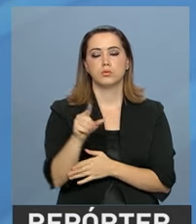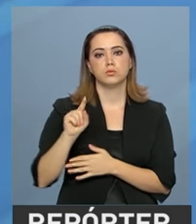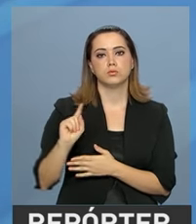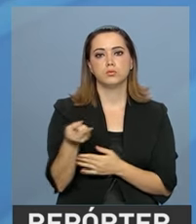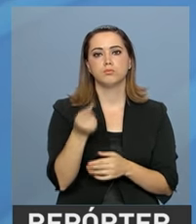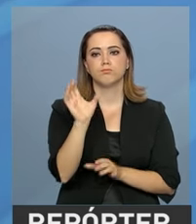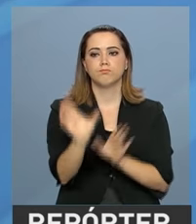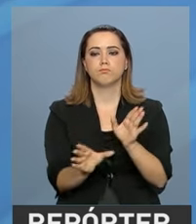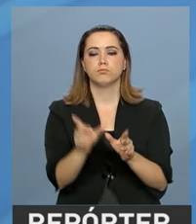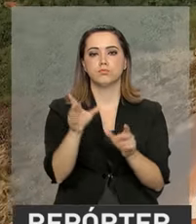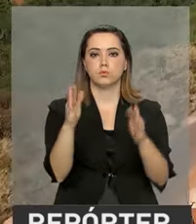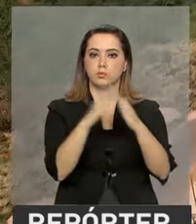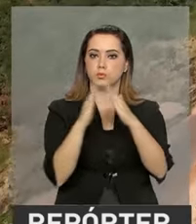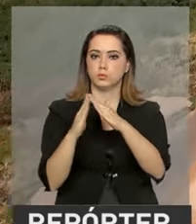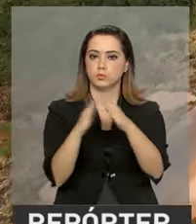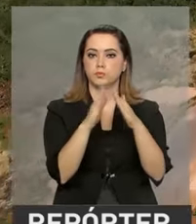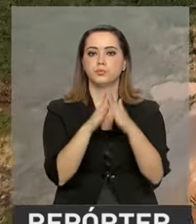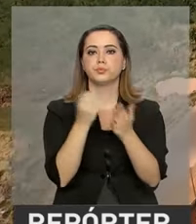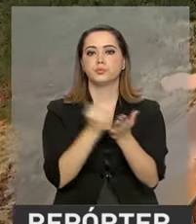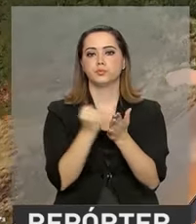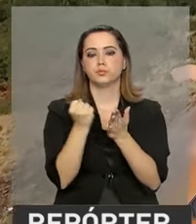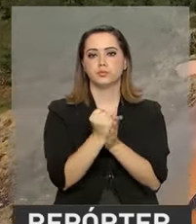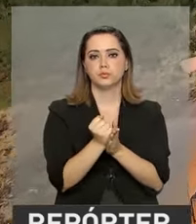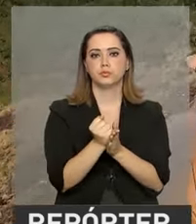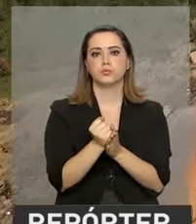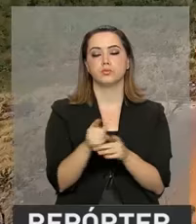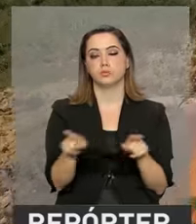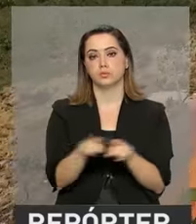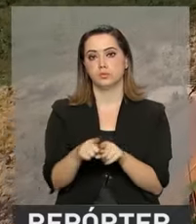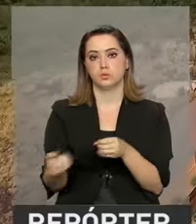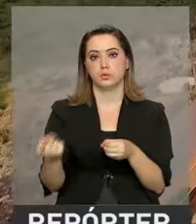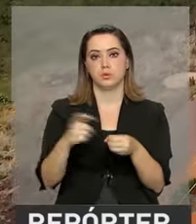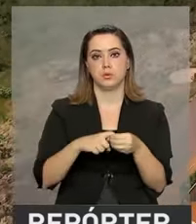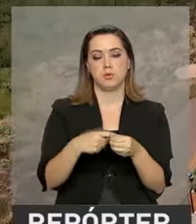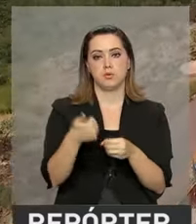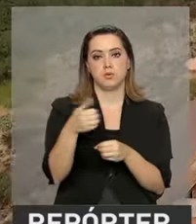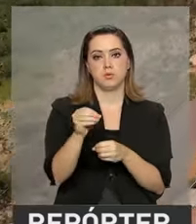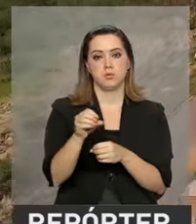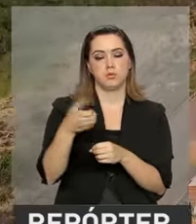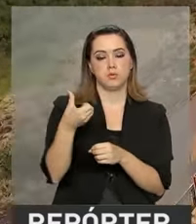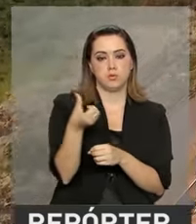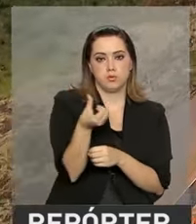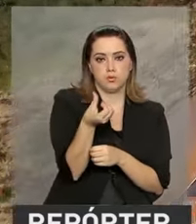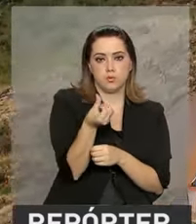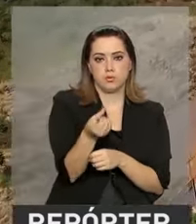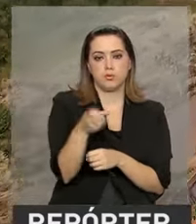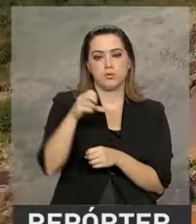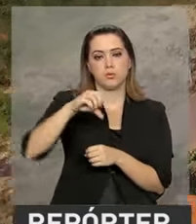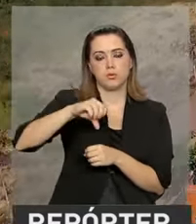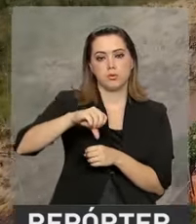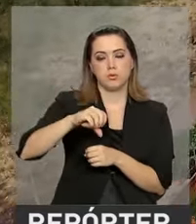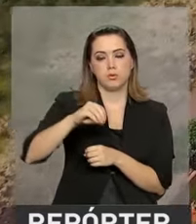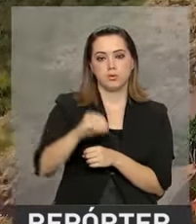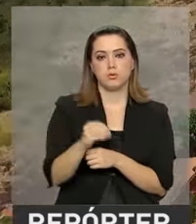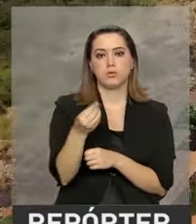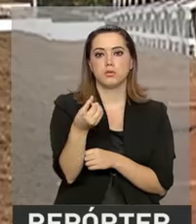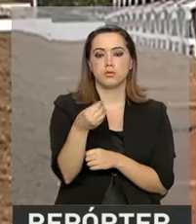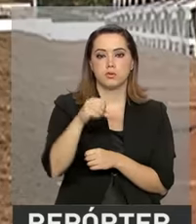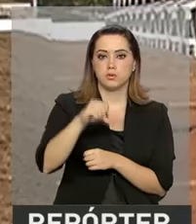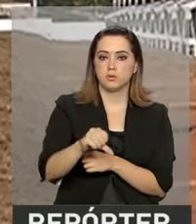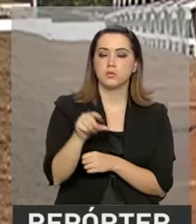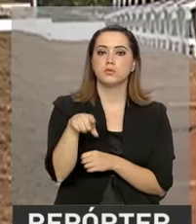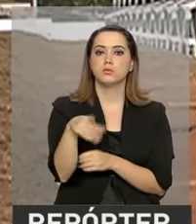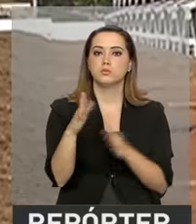unidades contratadas. Também vão ser retomadas à construção de mais 10.609 609 unidades do Minha Casa, Minha